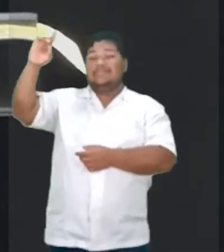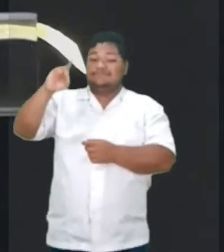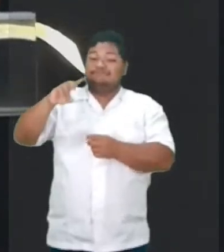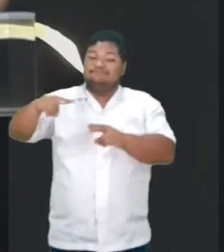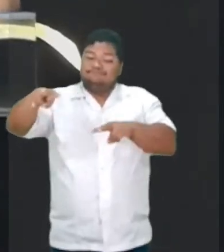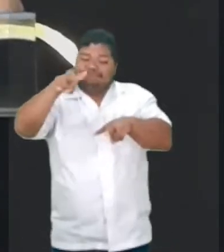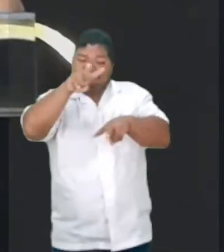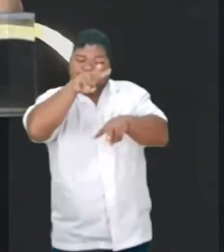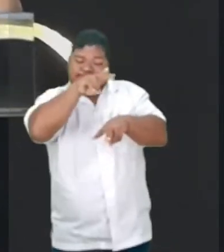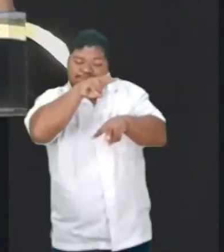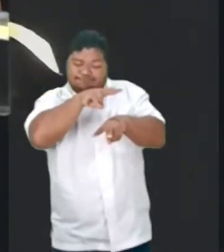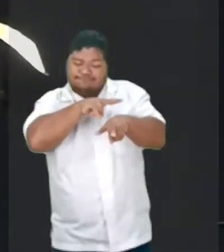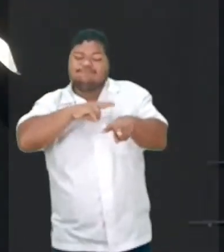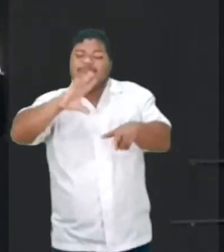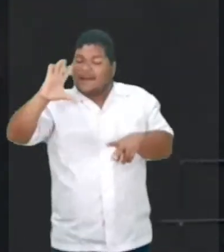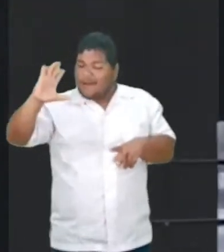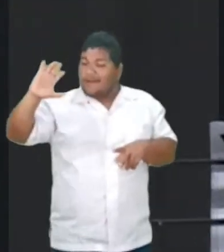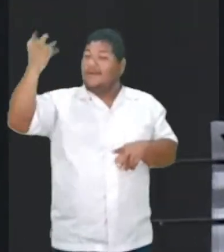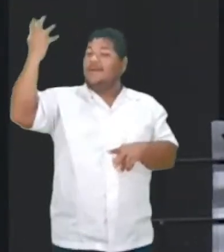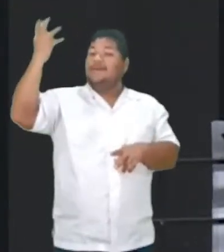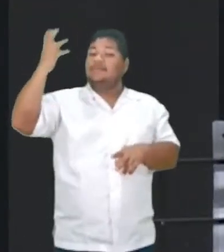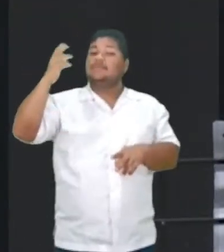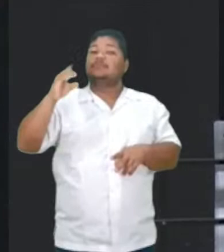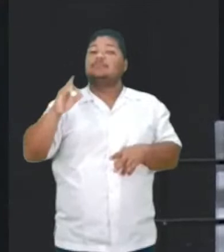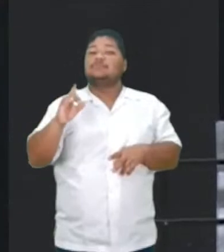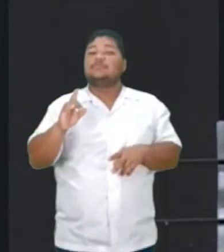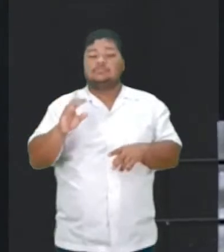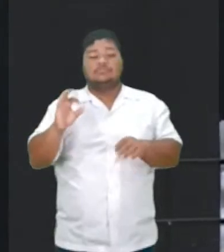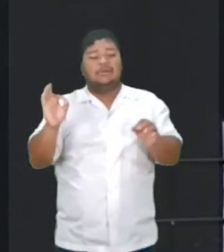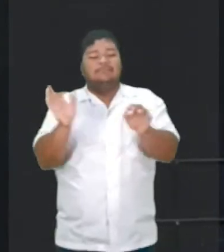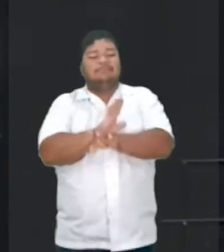que aconteça, até o momento que diz: para, basta.